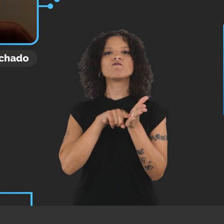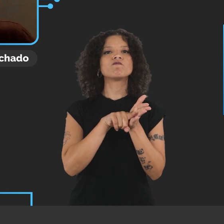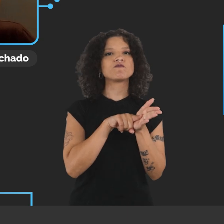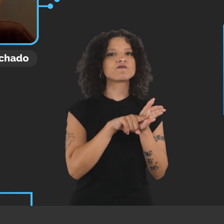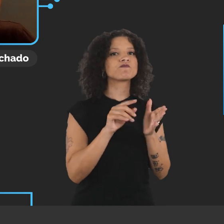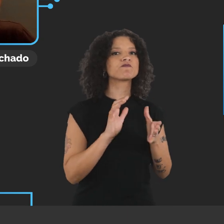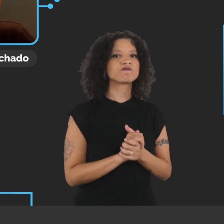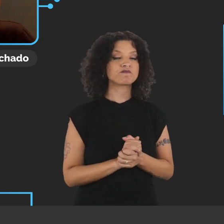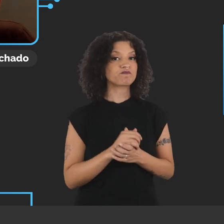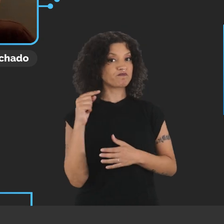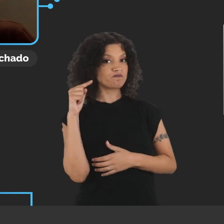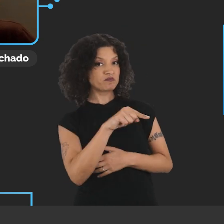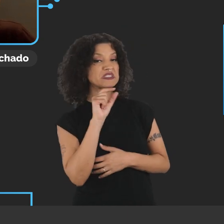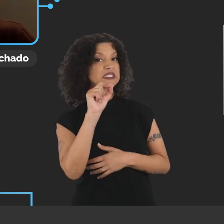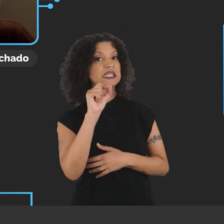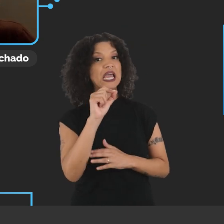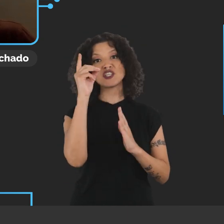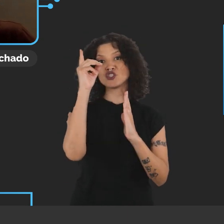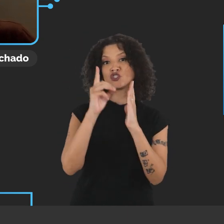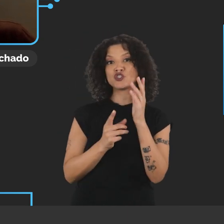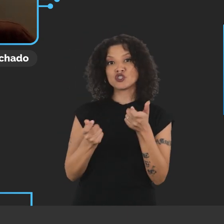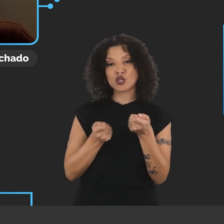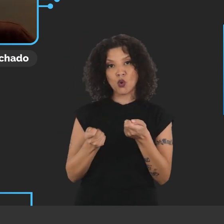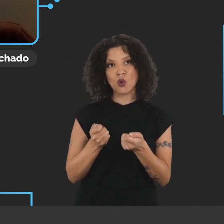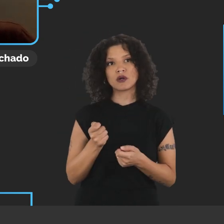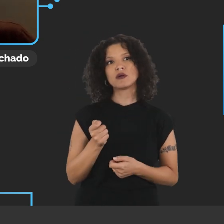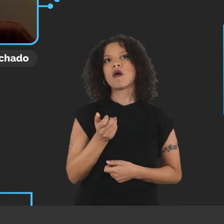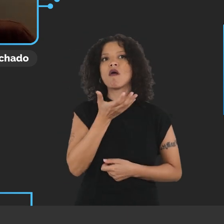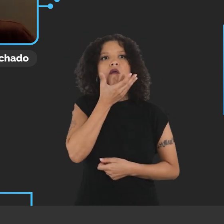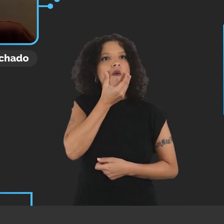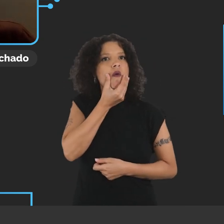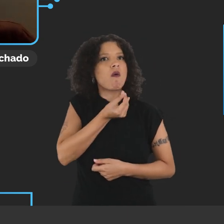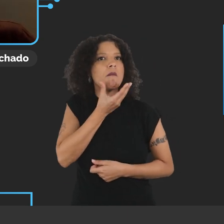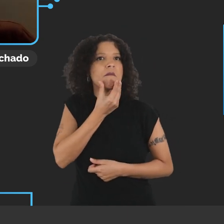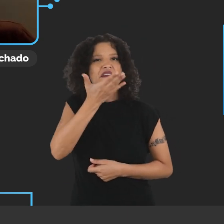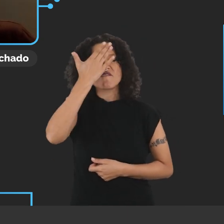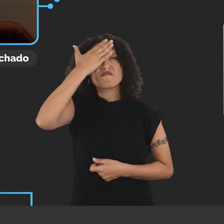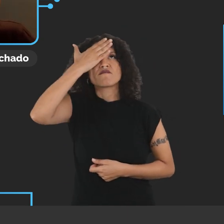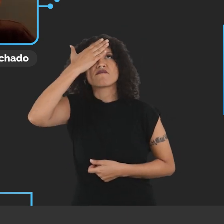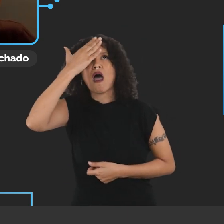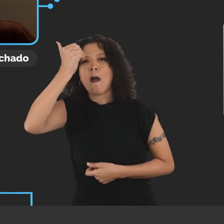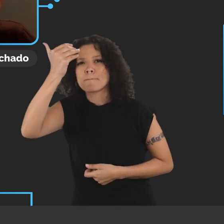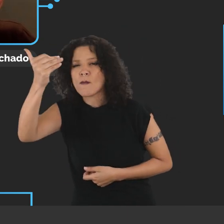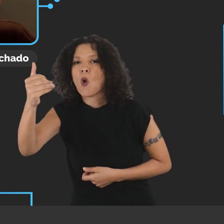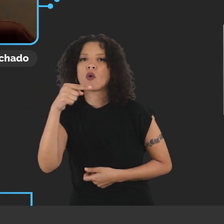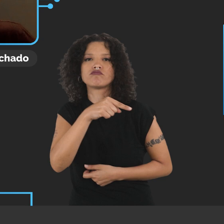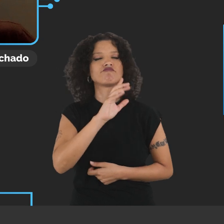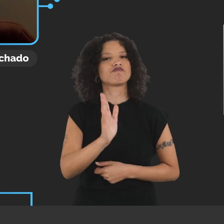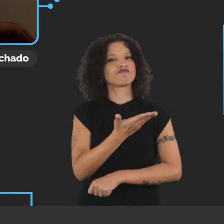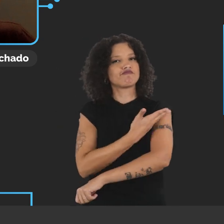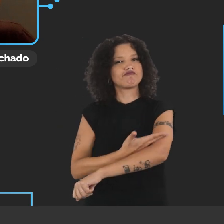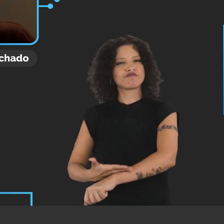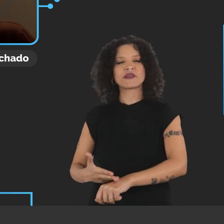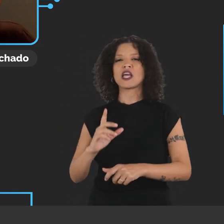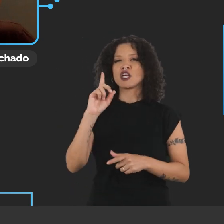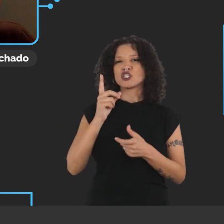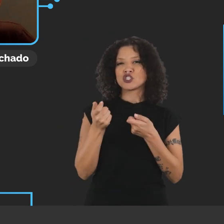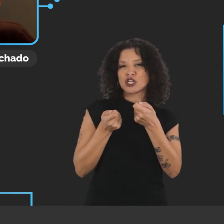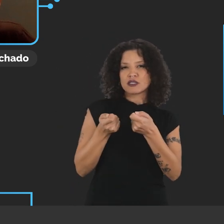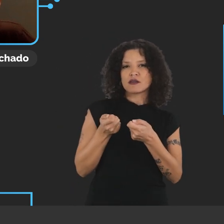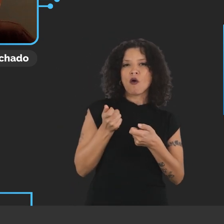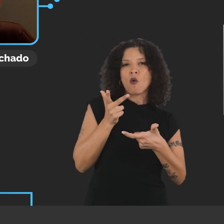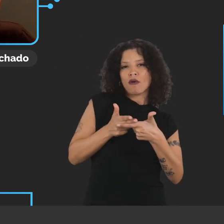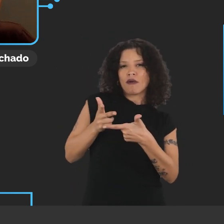produção, e vi o diretor desse comercial, é o Rick Lee, um diretor famoso, um cara que já dirigiu